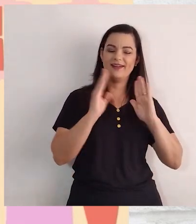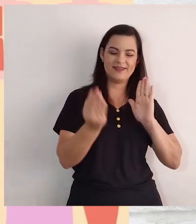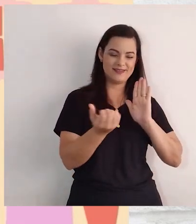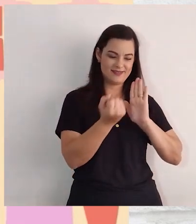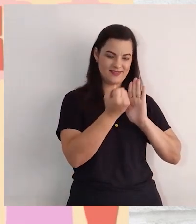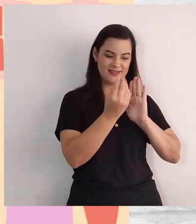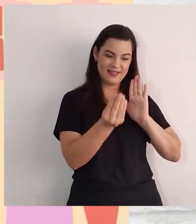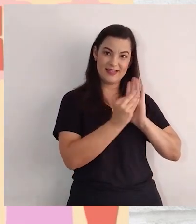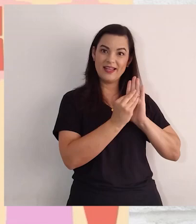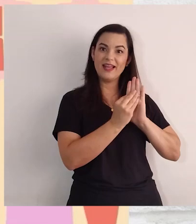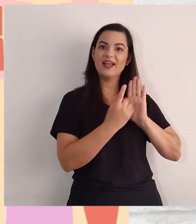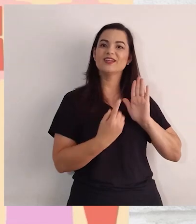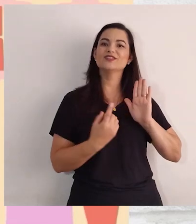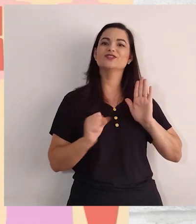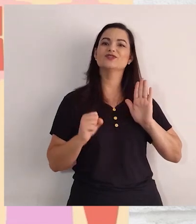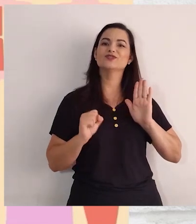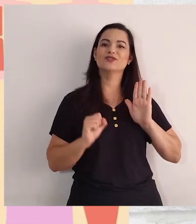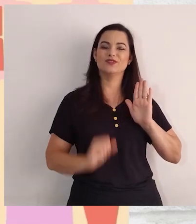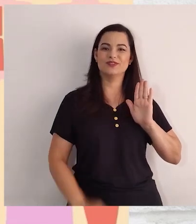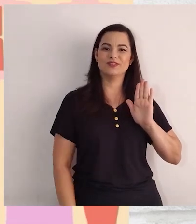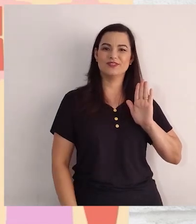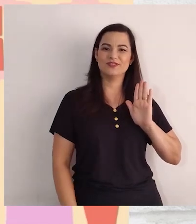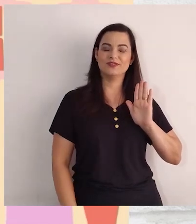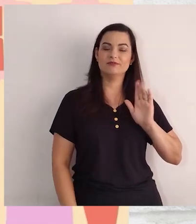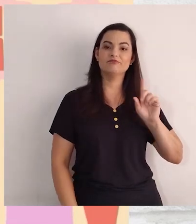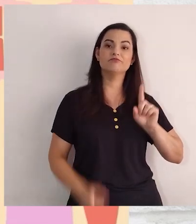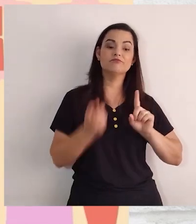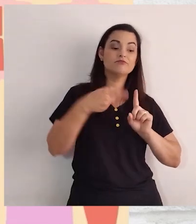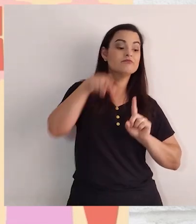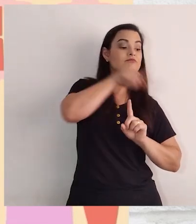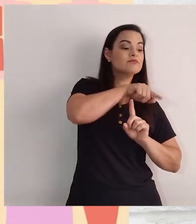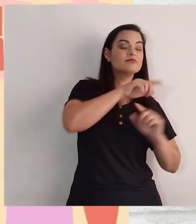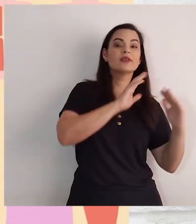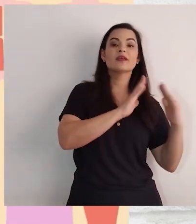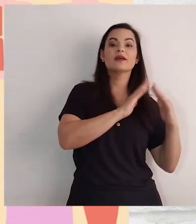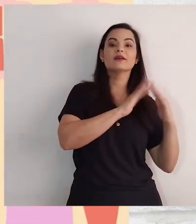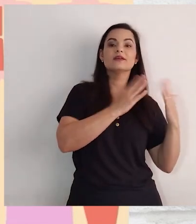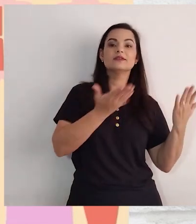18. E o próximo número?